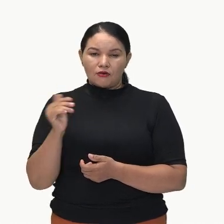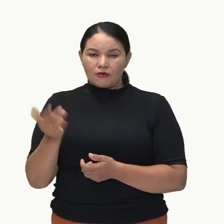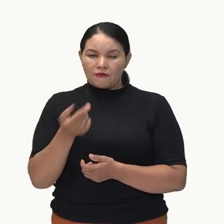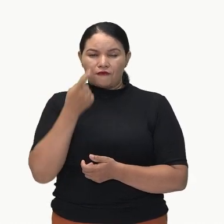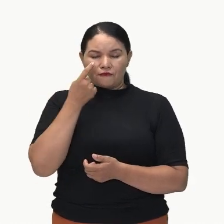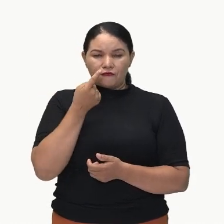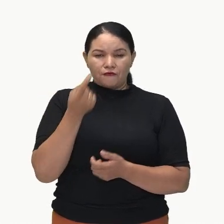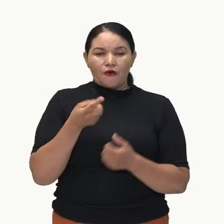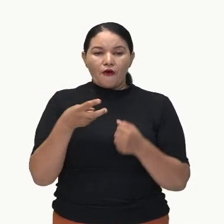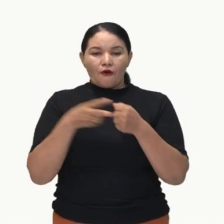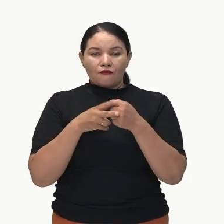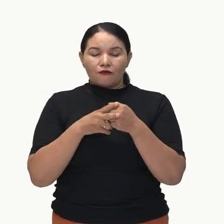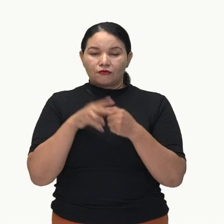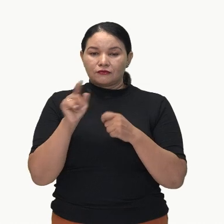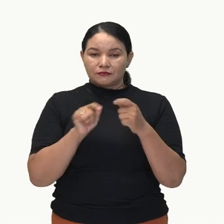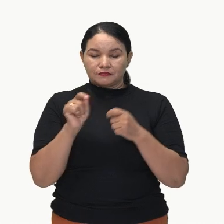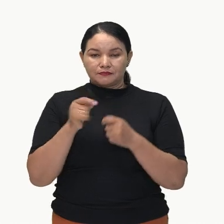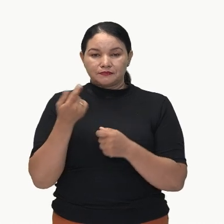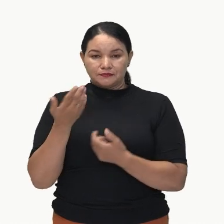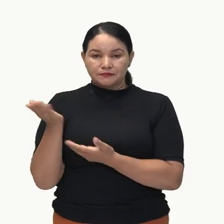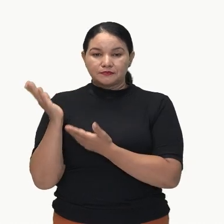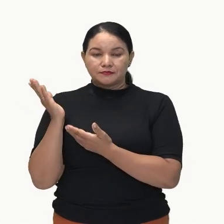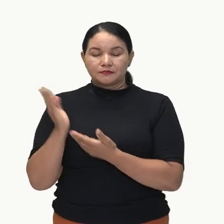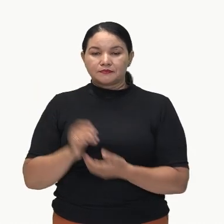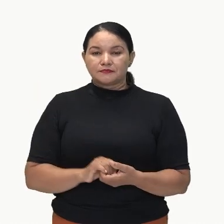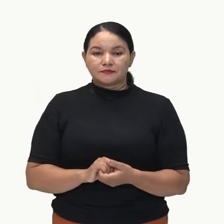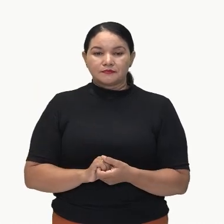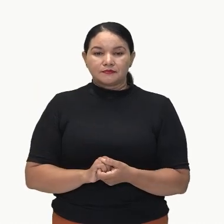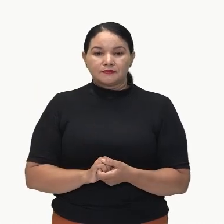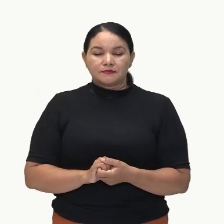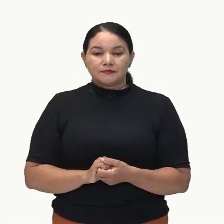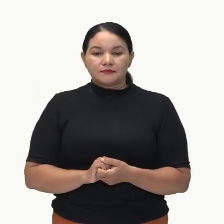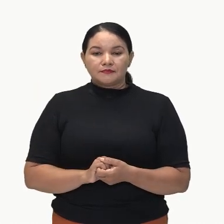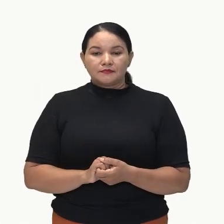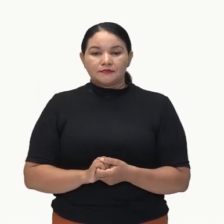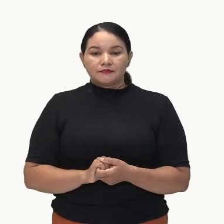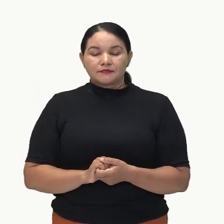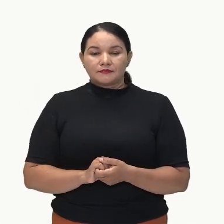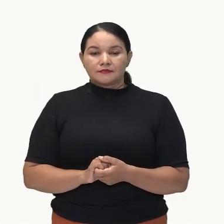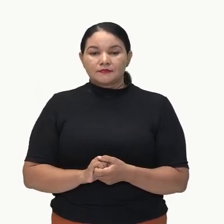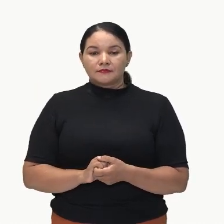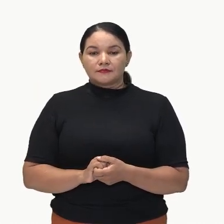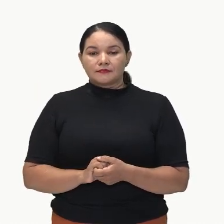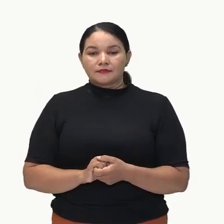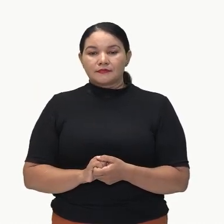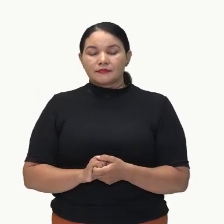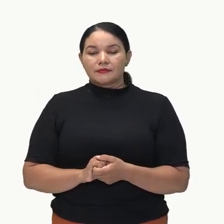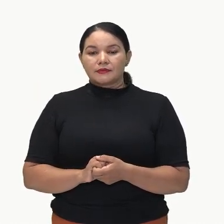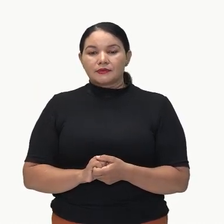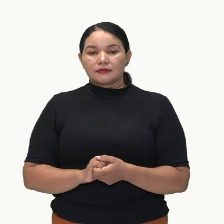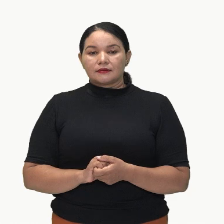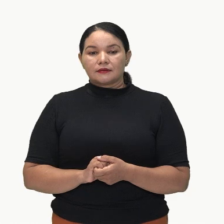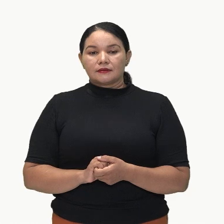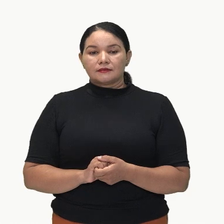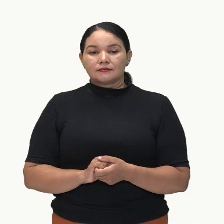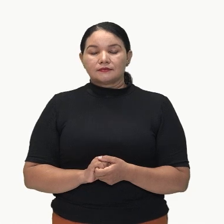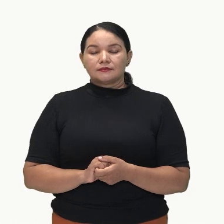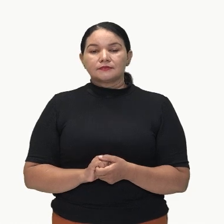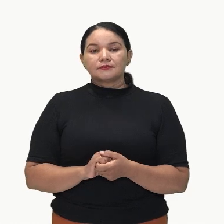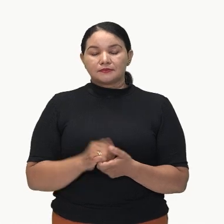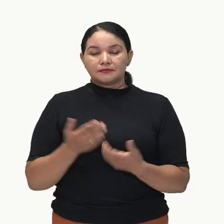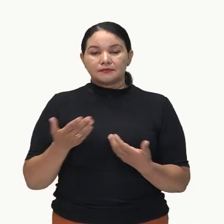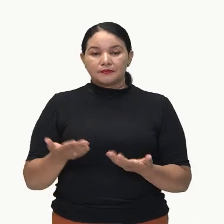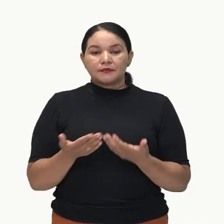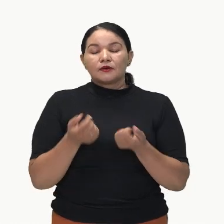verbos irregulares, tá bom? Nós vamos nos ater aos verbos irregulares. O pretérito indefinido